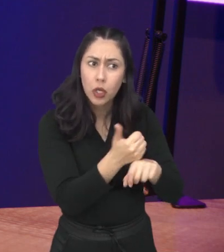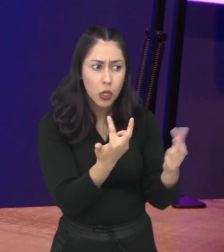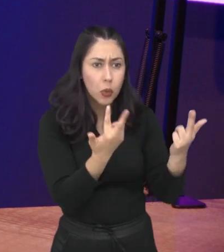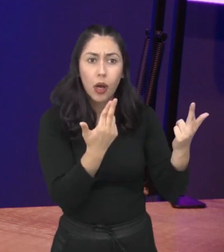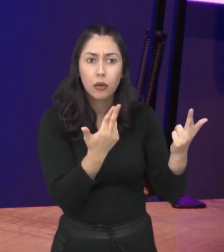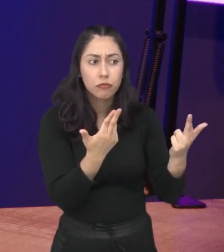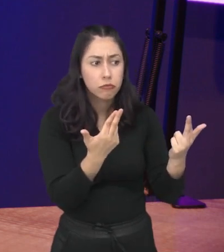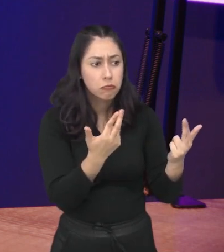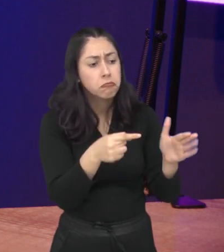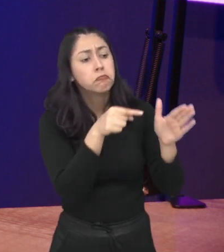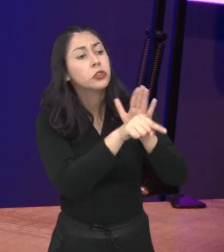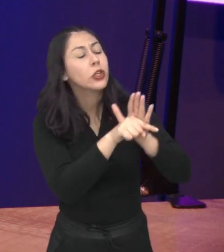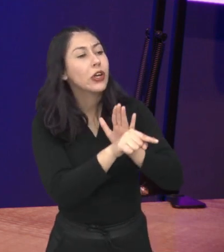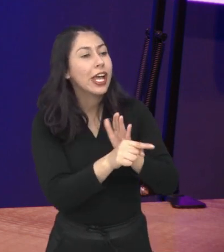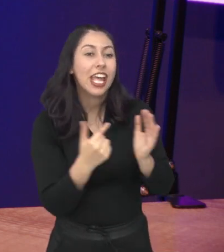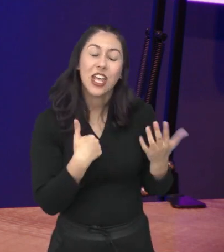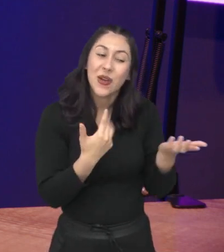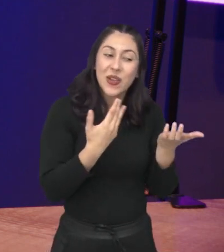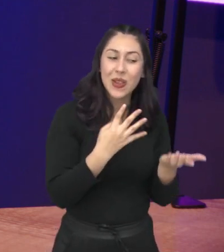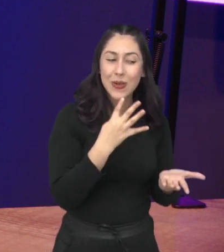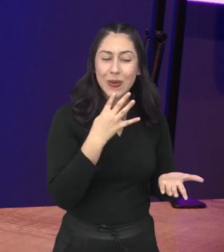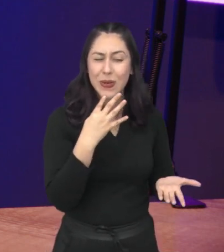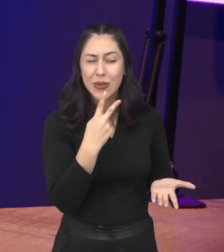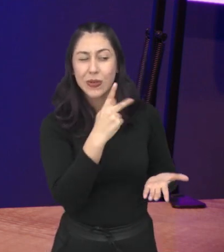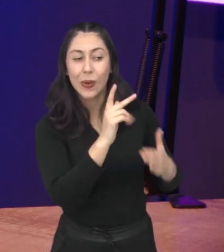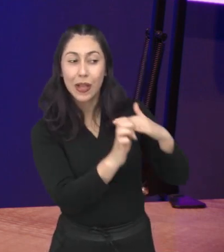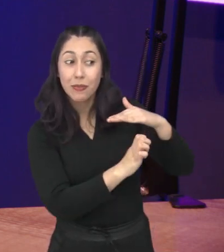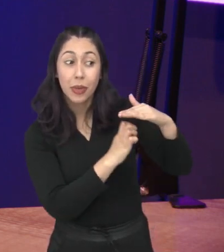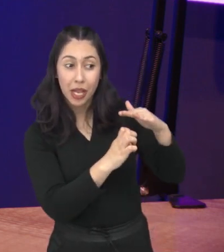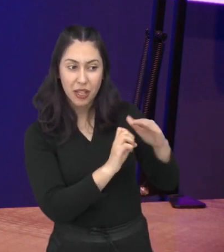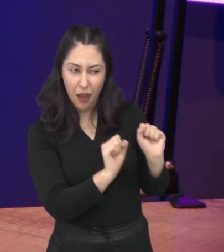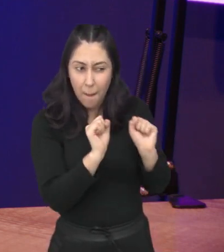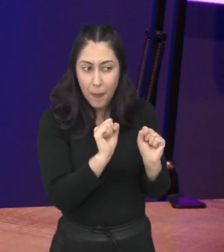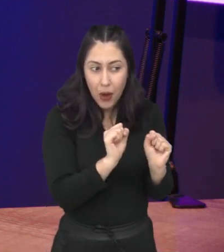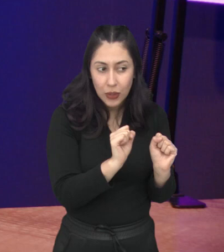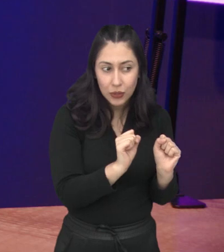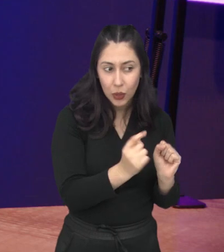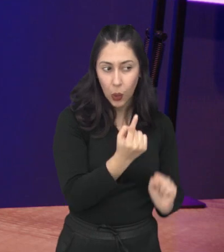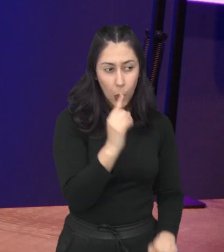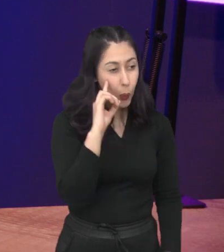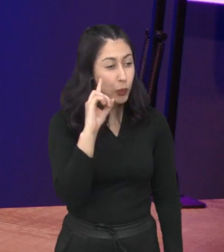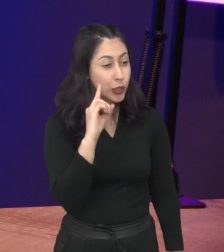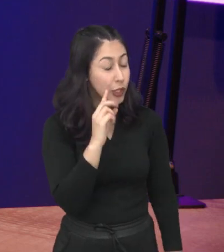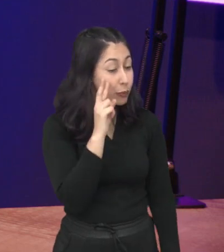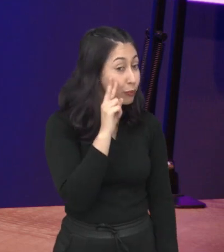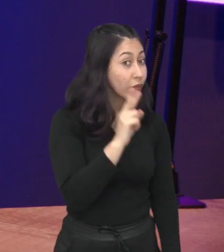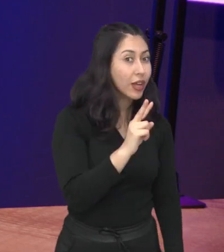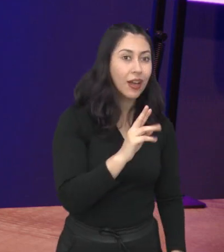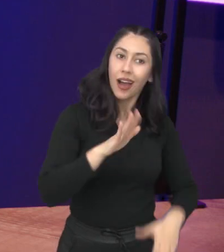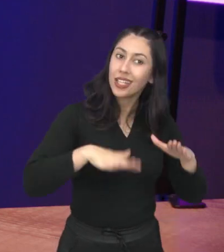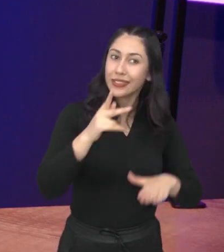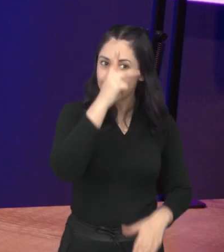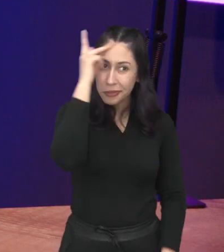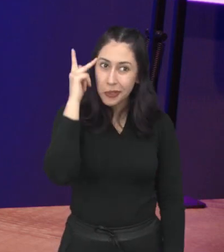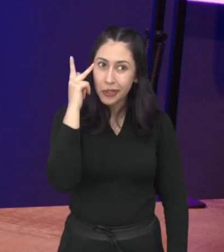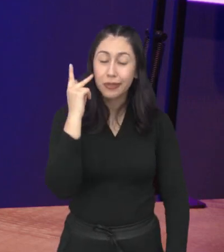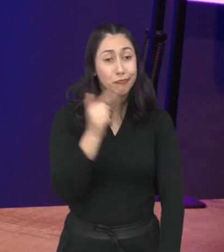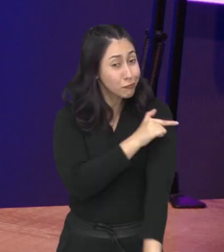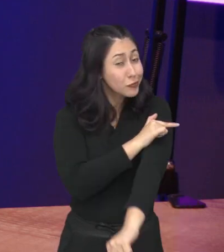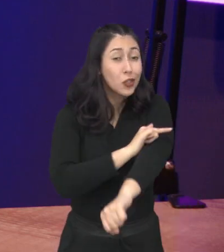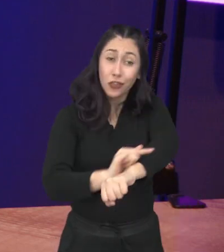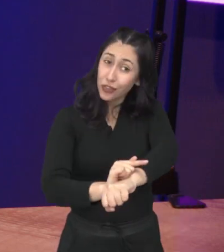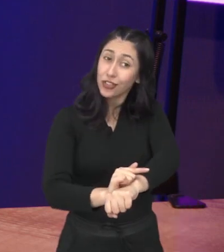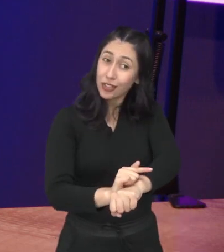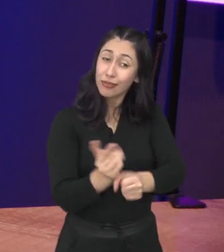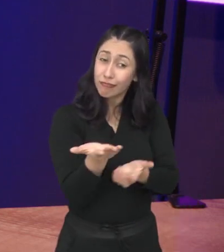né? Como é que faz para conhecer a empresa dela, ou se você pode acompanhar um dia dela de trabalho. As pessoas costumam ser bem gentis, né,